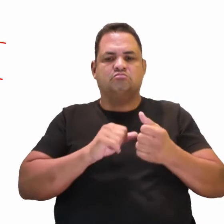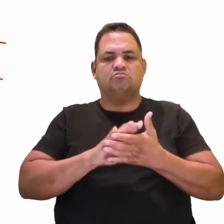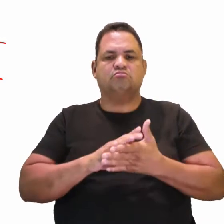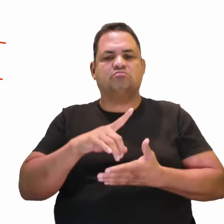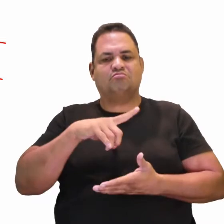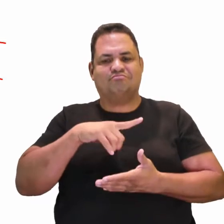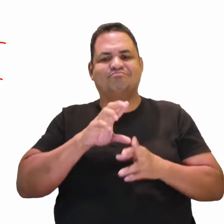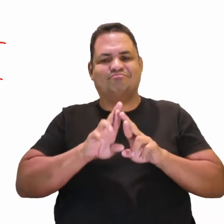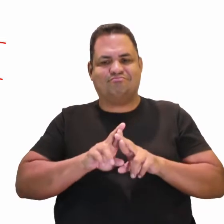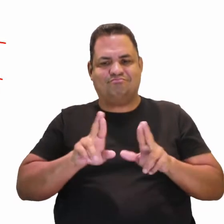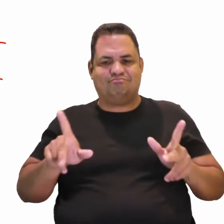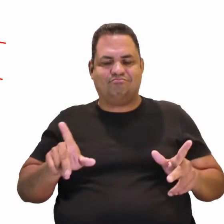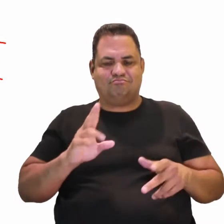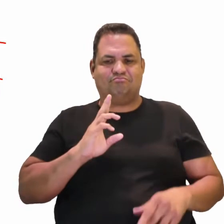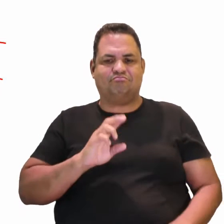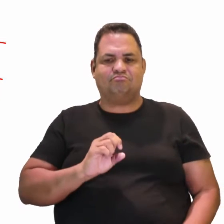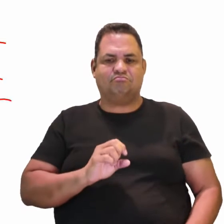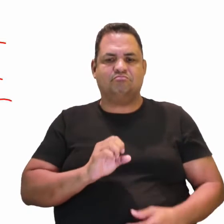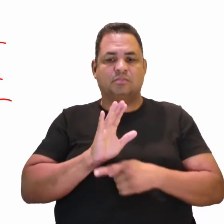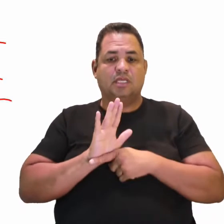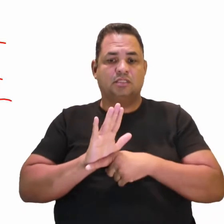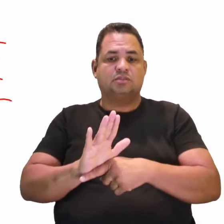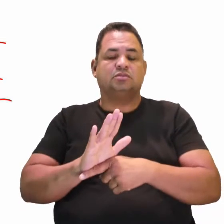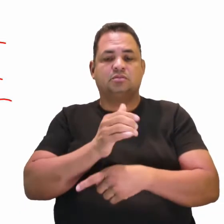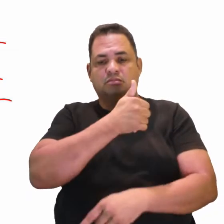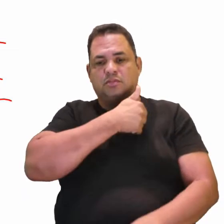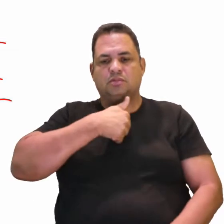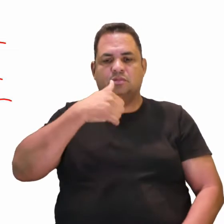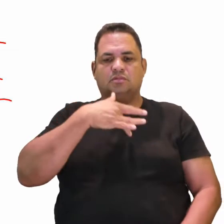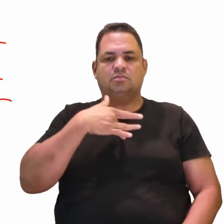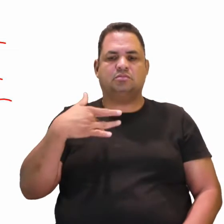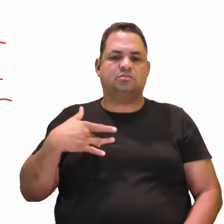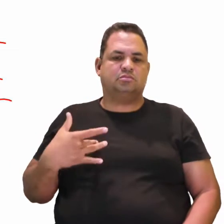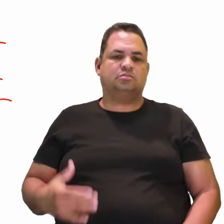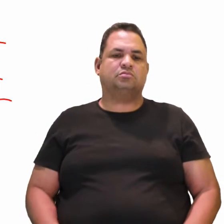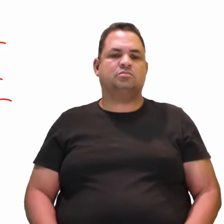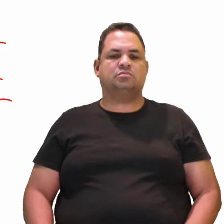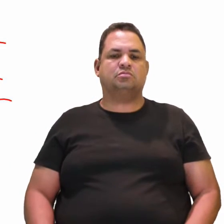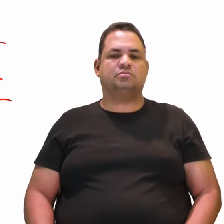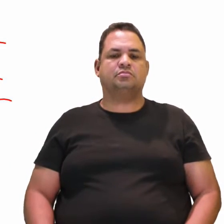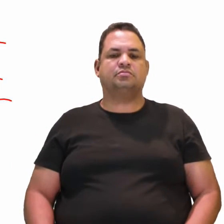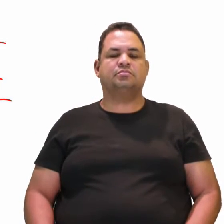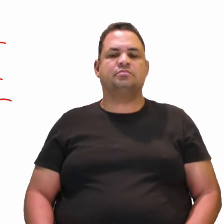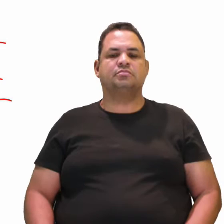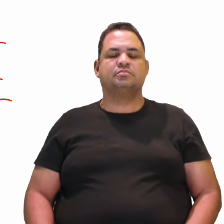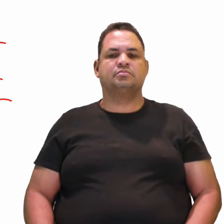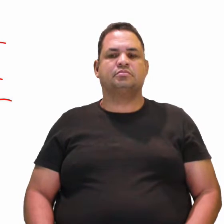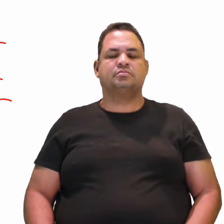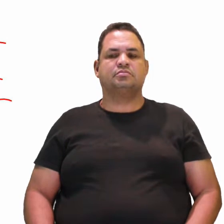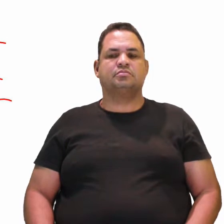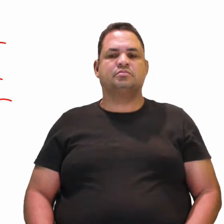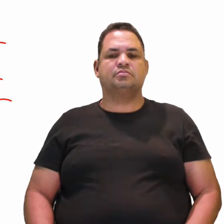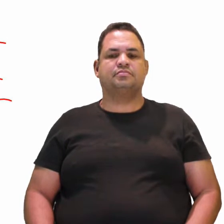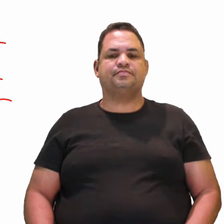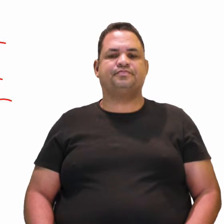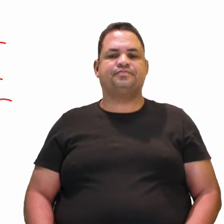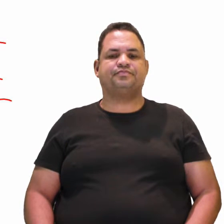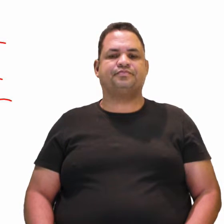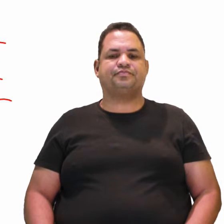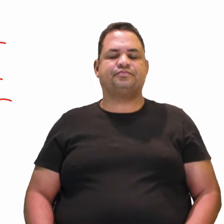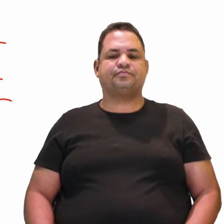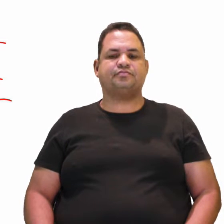enorme diferença. You will feel better and may find managing your